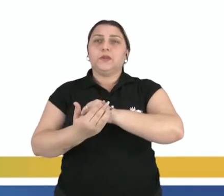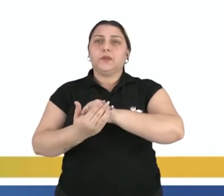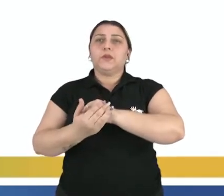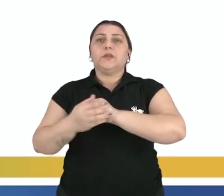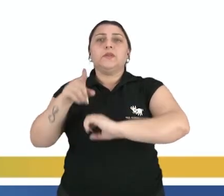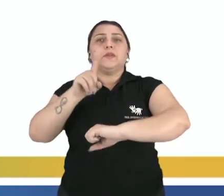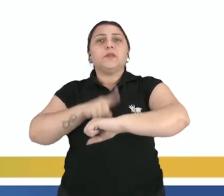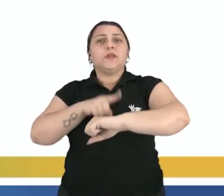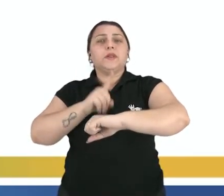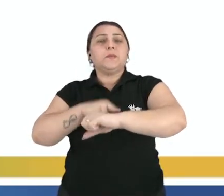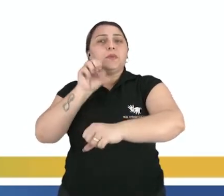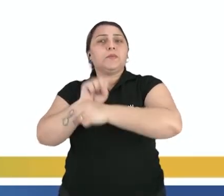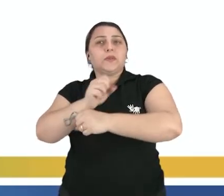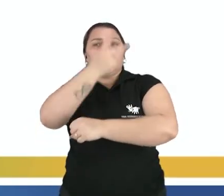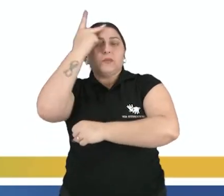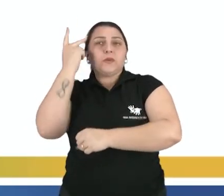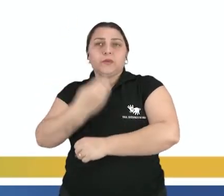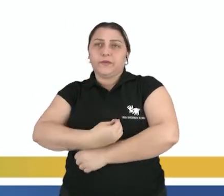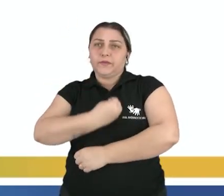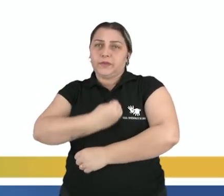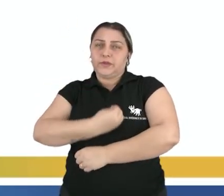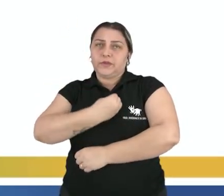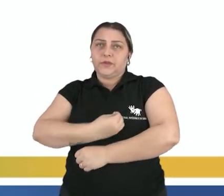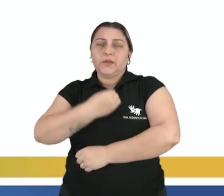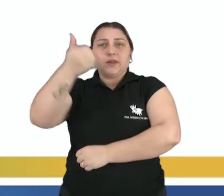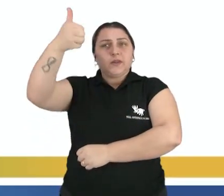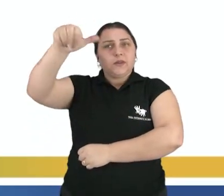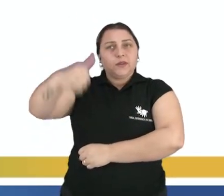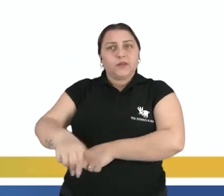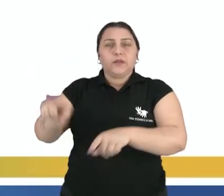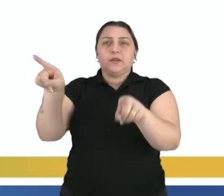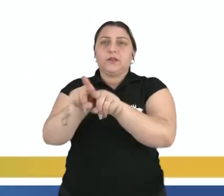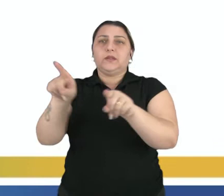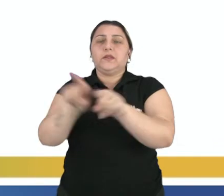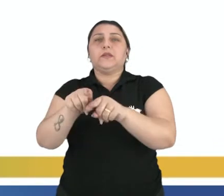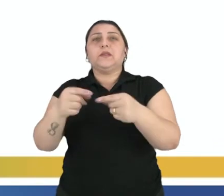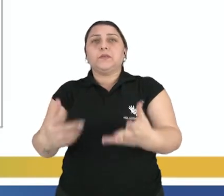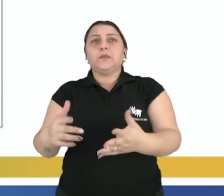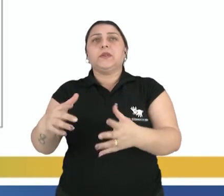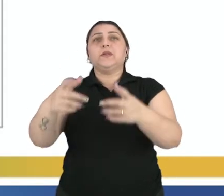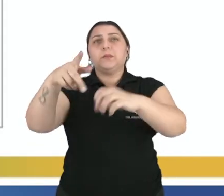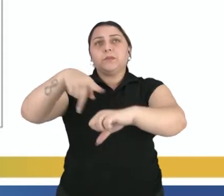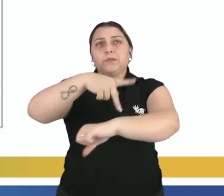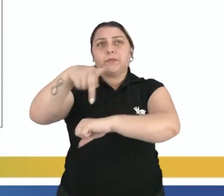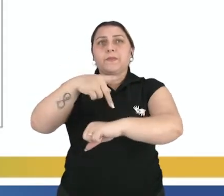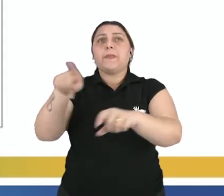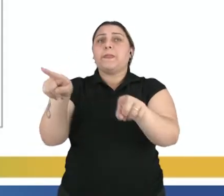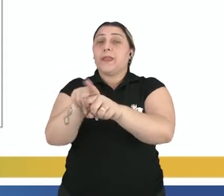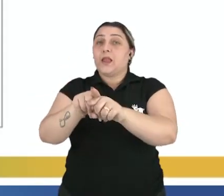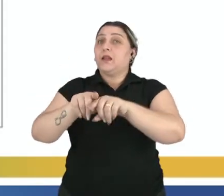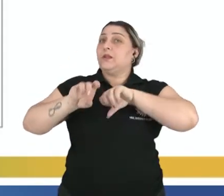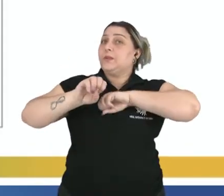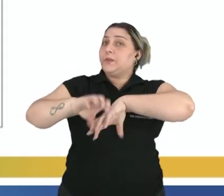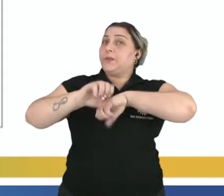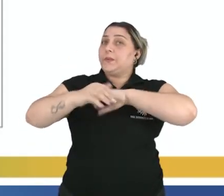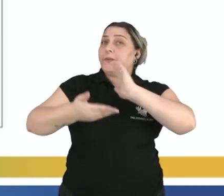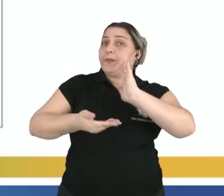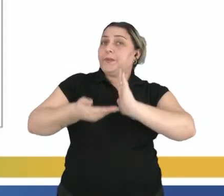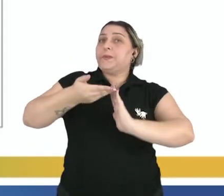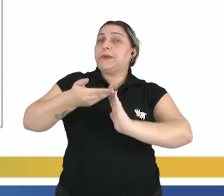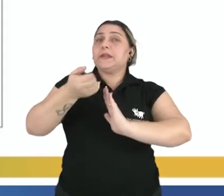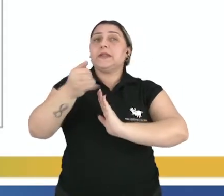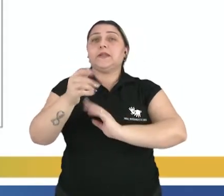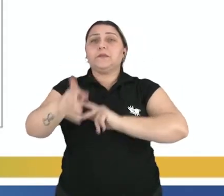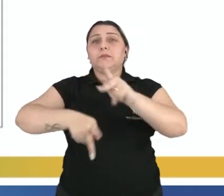de vida é quanto tempo se espera que uma pessoa viva. Então, eles analisam também a expectativa de vida daquele país, assim como analisa também a escolaridade,